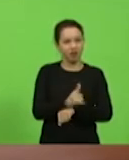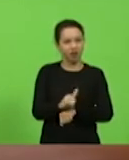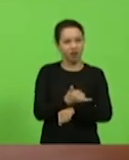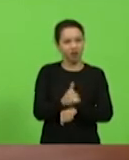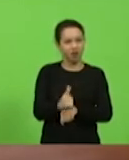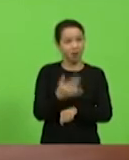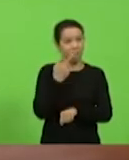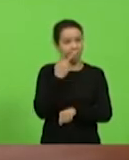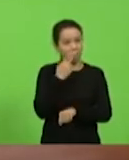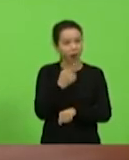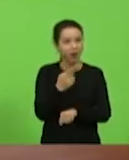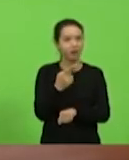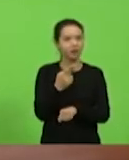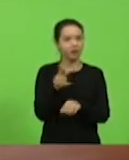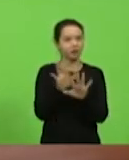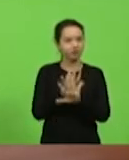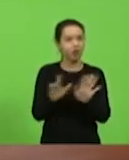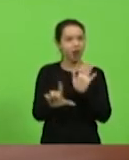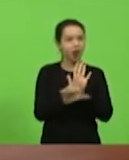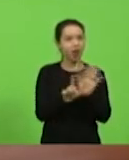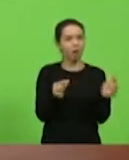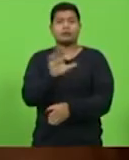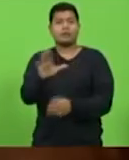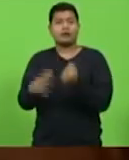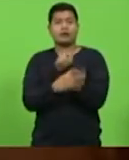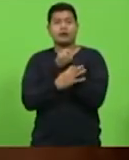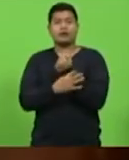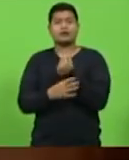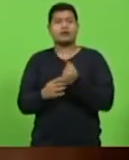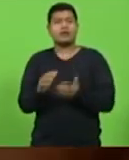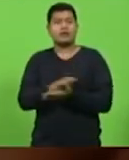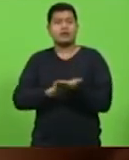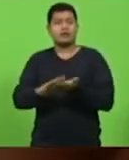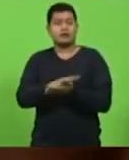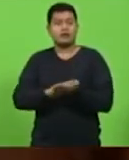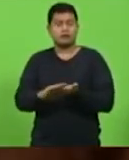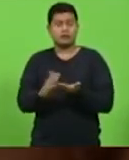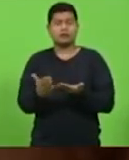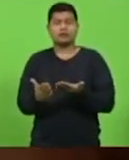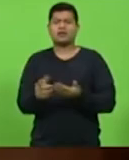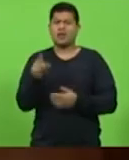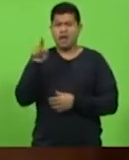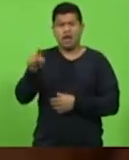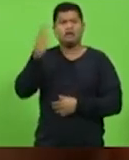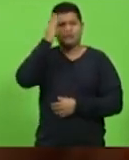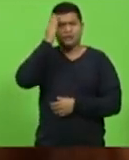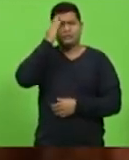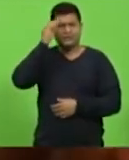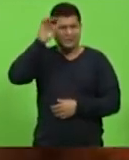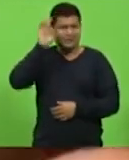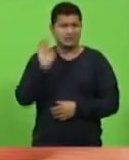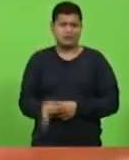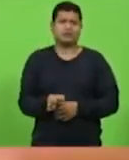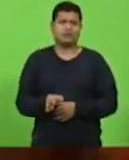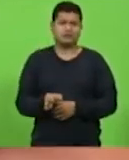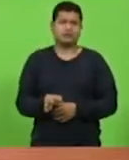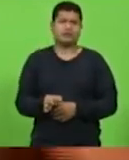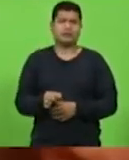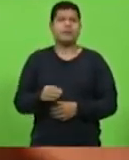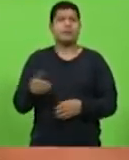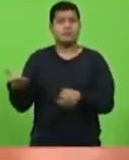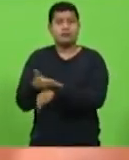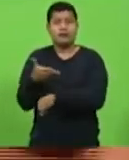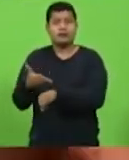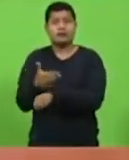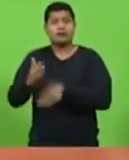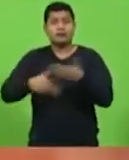ao pagamento antecipado pela compra dos respiradores. Em seguida, se manifestou o advogado Josué Ledra Leite. Ele